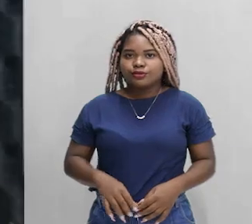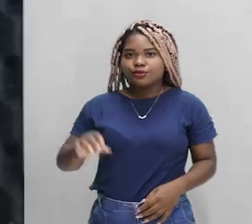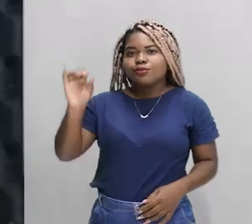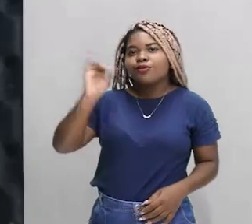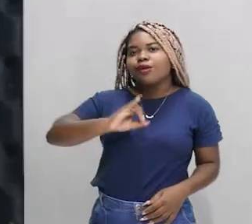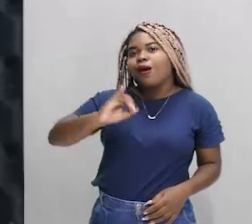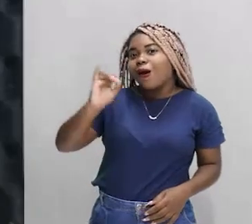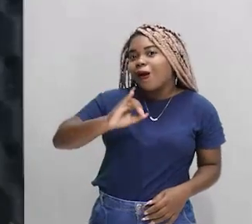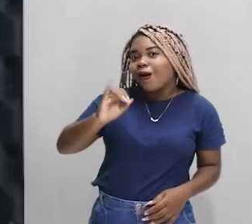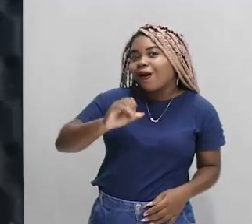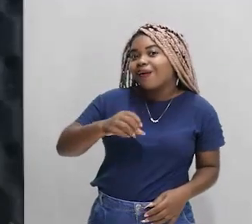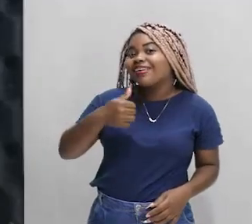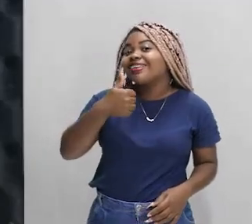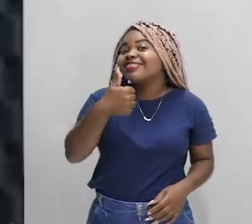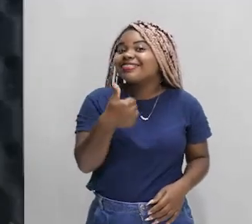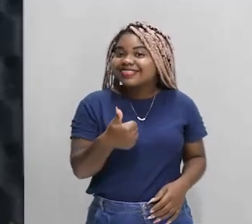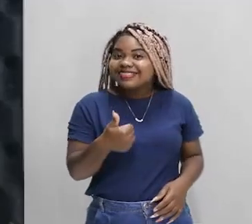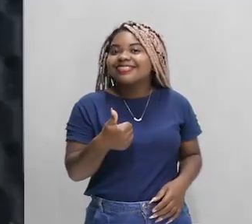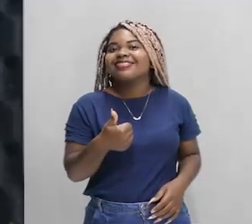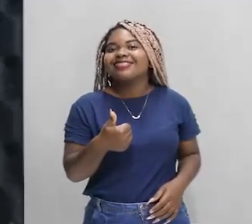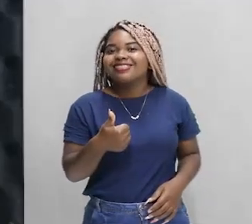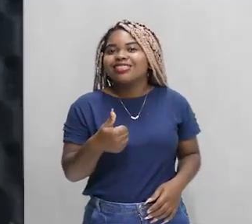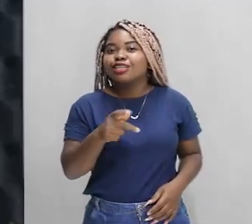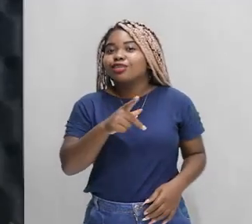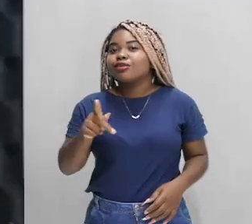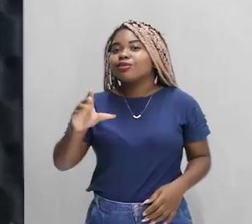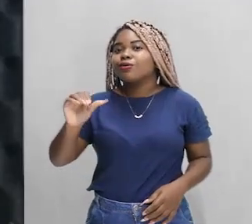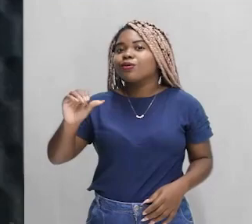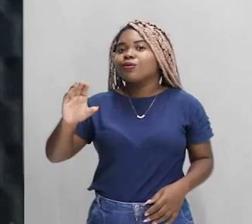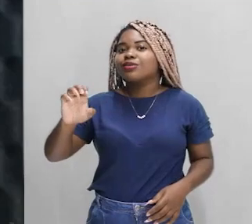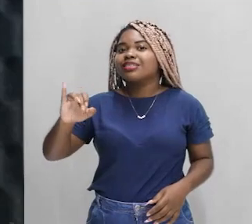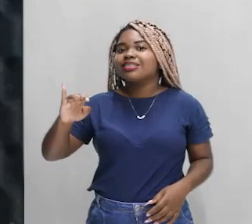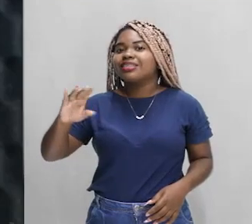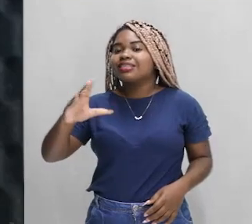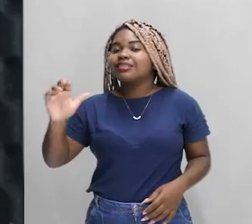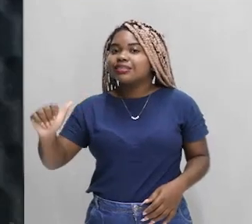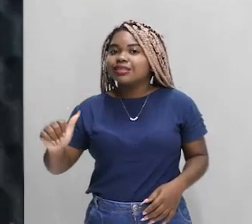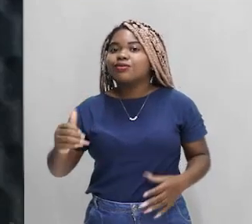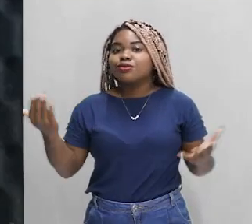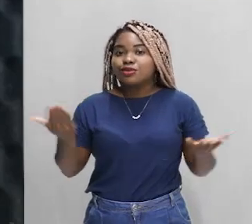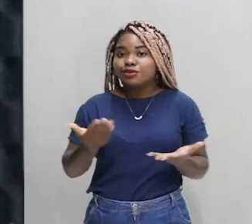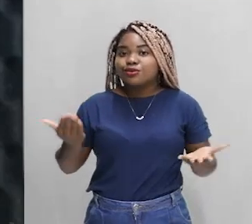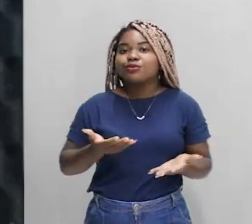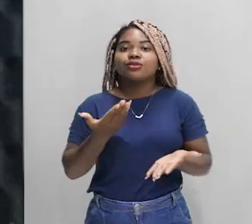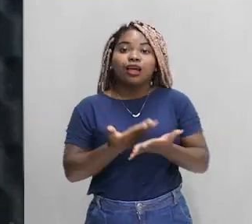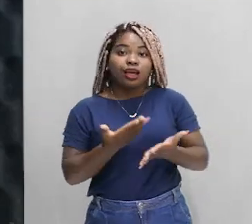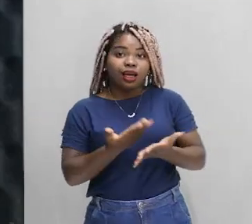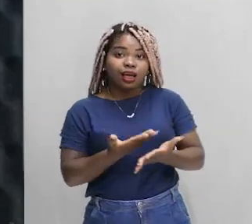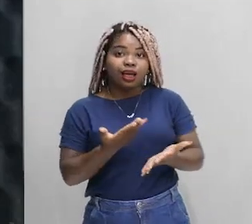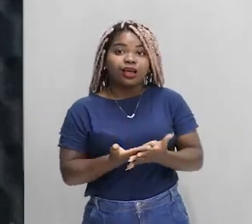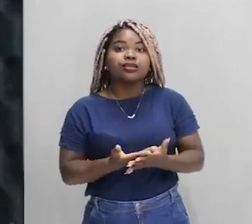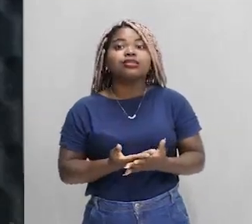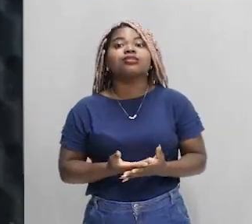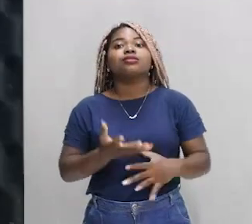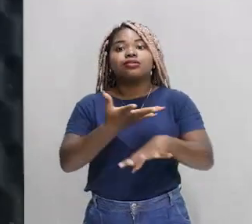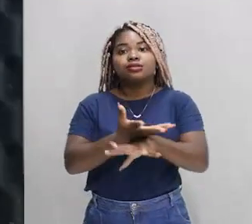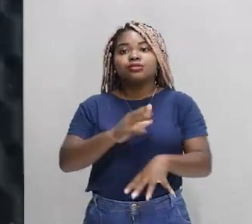Olá pessoal, tudo bem com vocês? Sou professora Conceição Alencar e começa agora a sua aula de língua